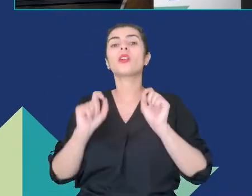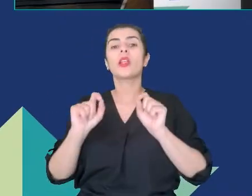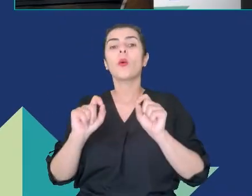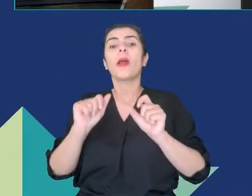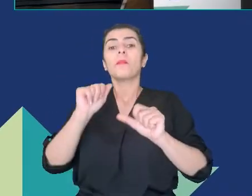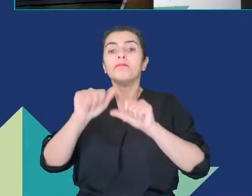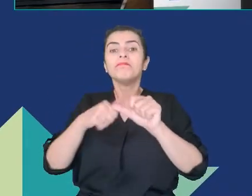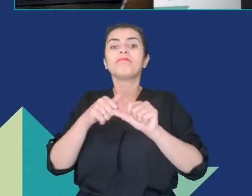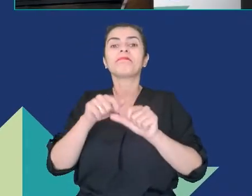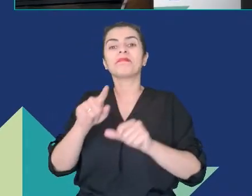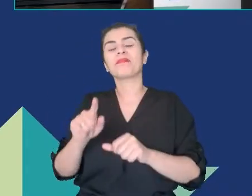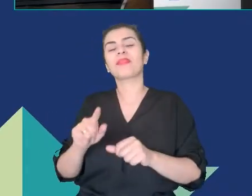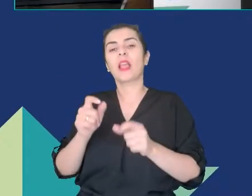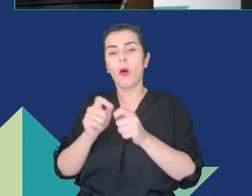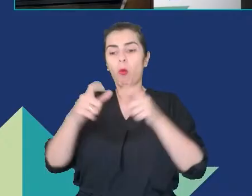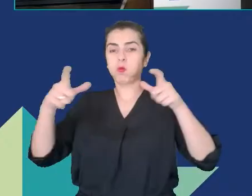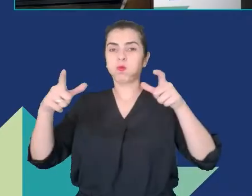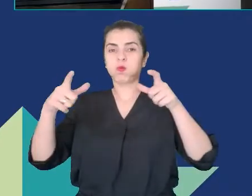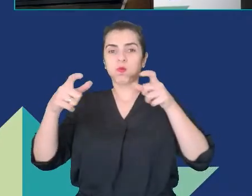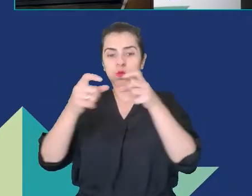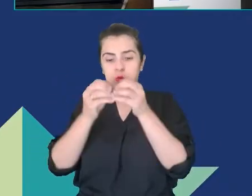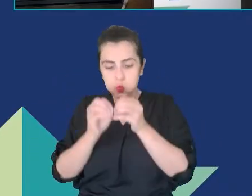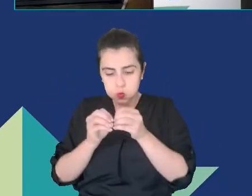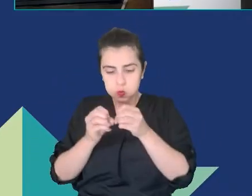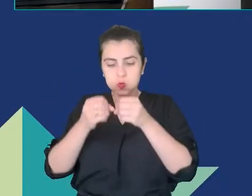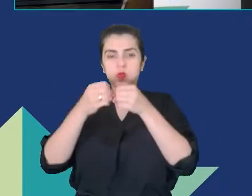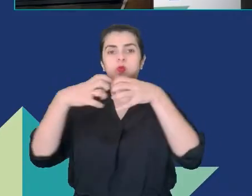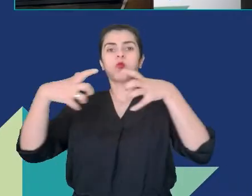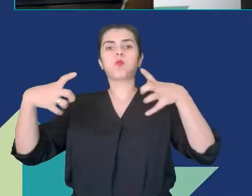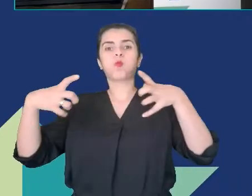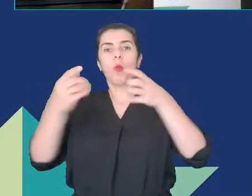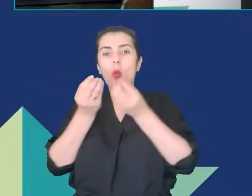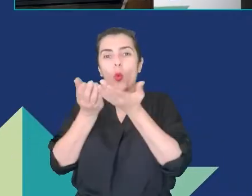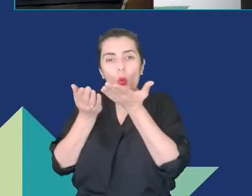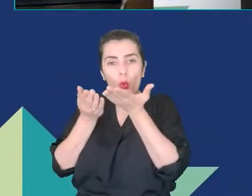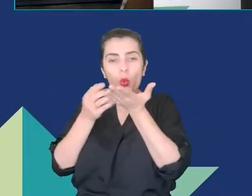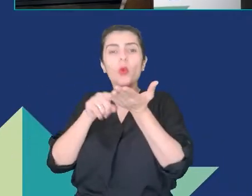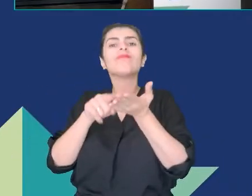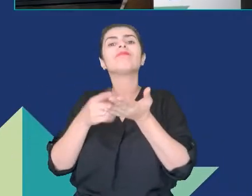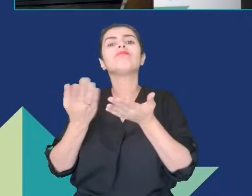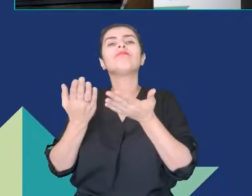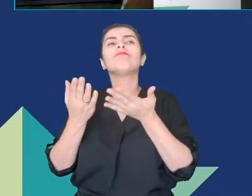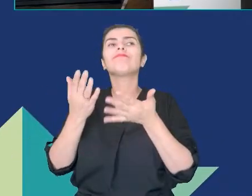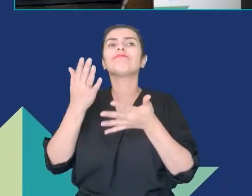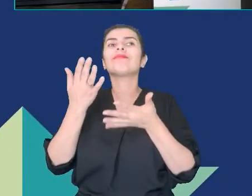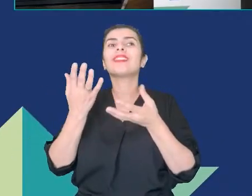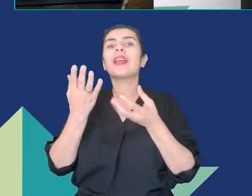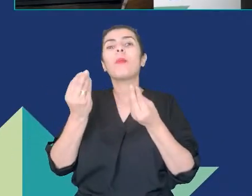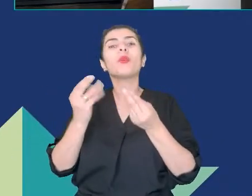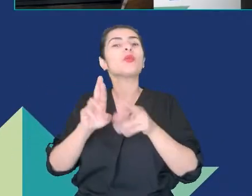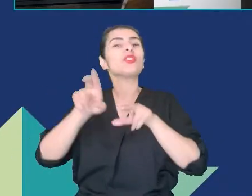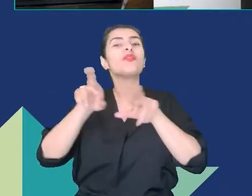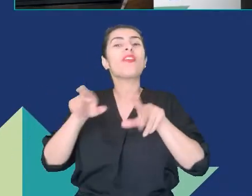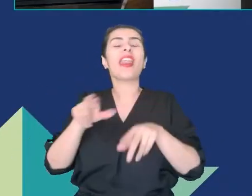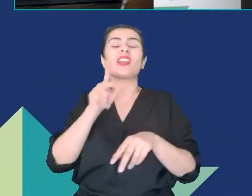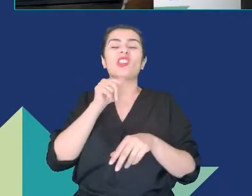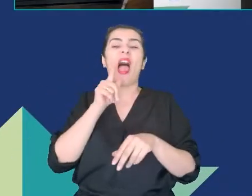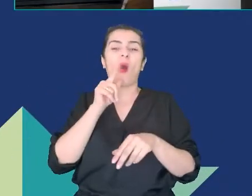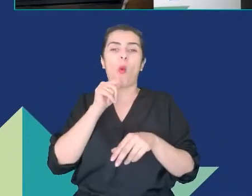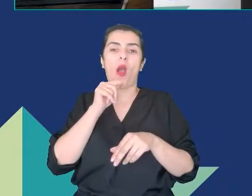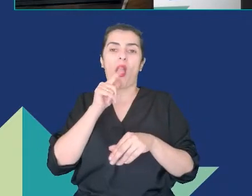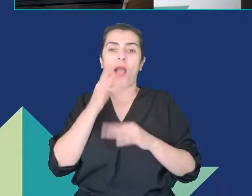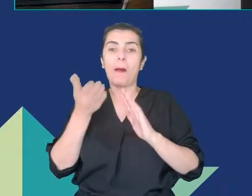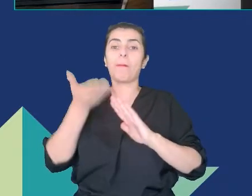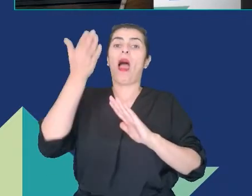ela gerava uma variação na umidade ótima, né, para compactação, porque uma coisa está relacionada à outra, e uma